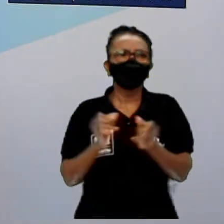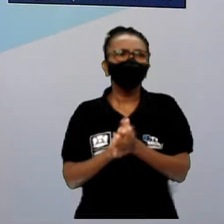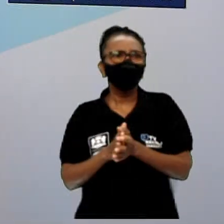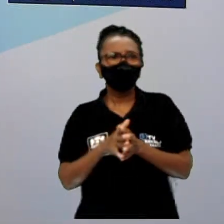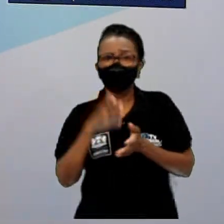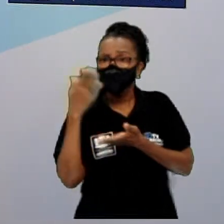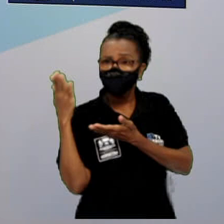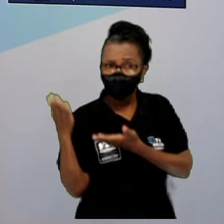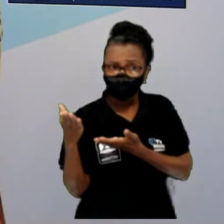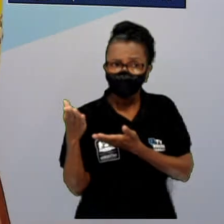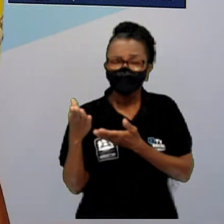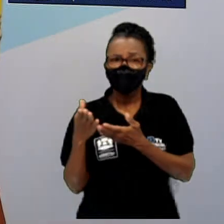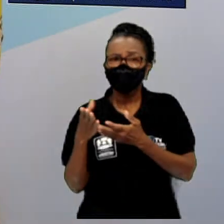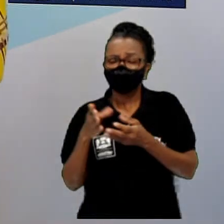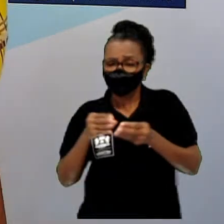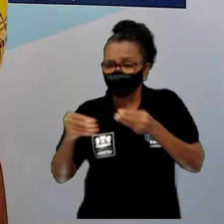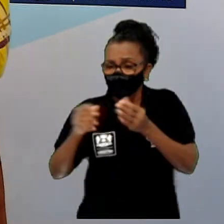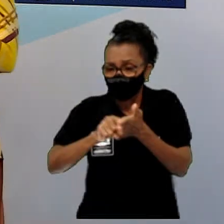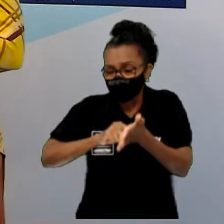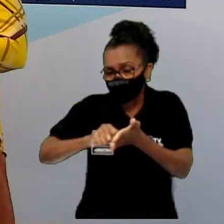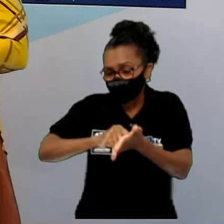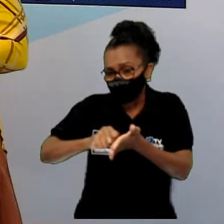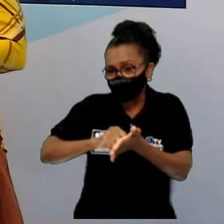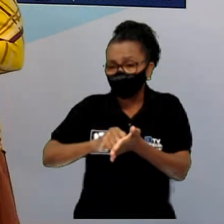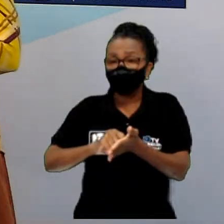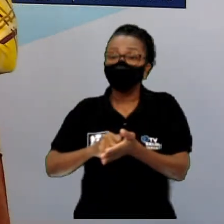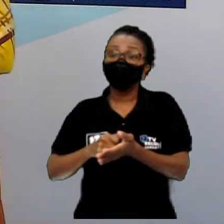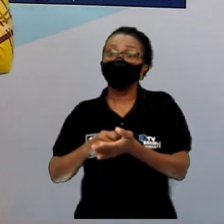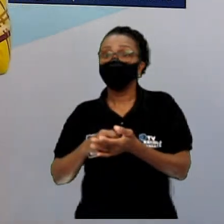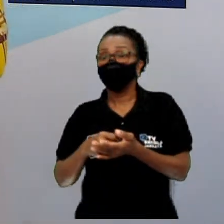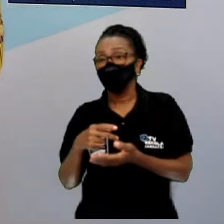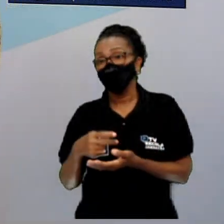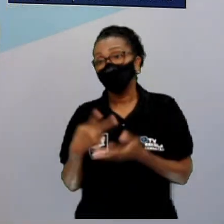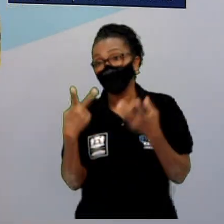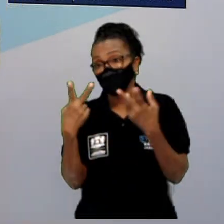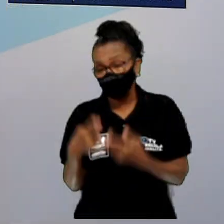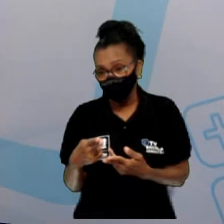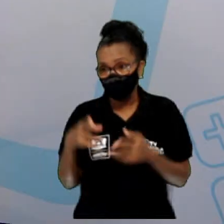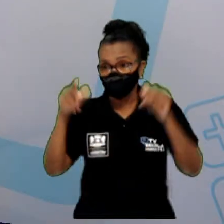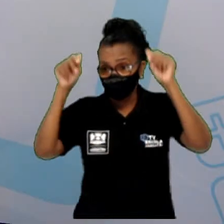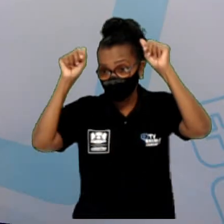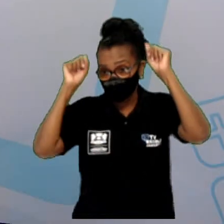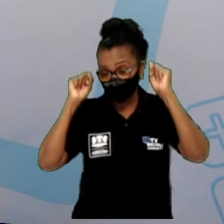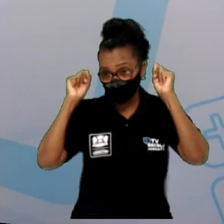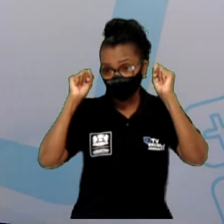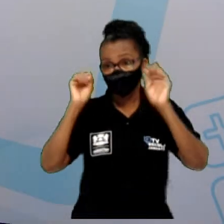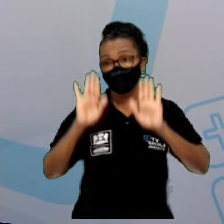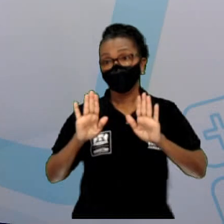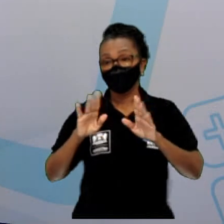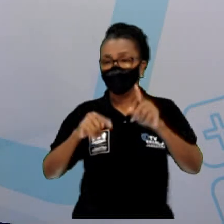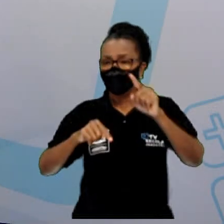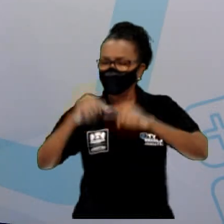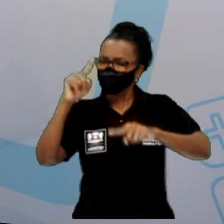de borracha, ou seja, o mesmo chapéu, certo? Mas com materiais